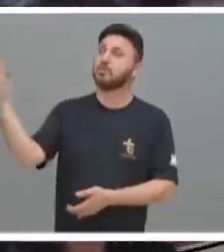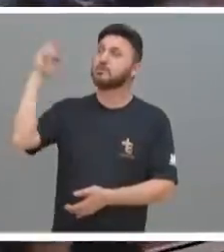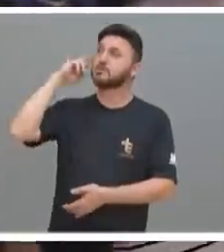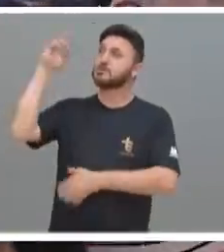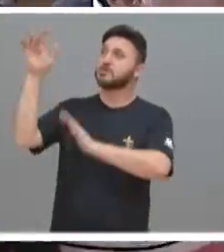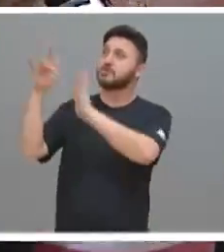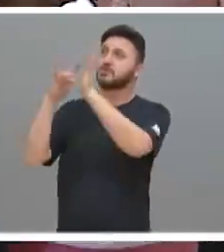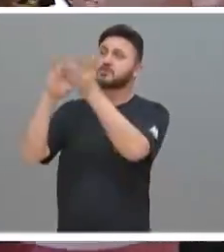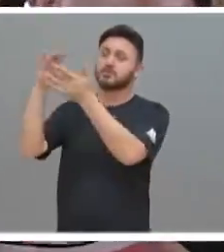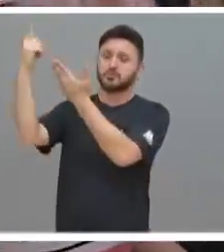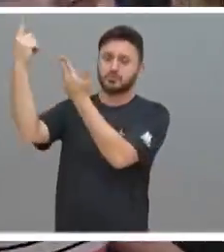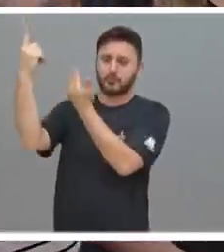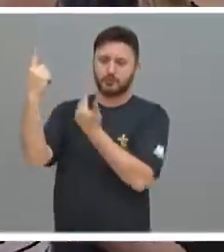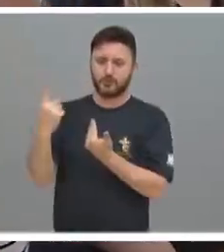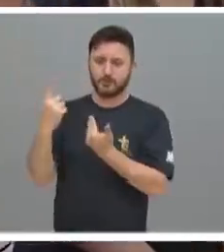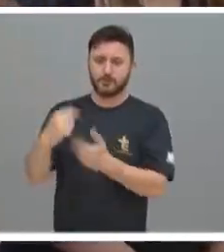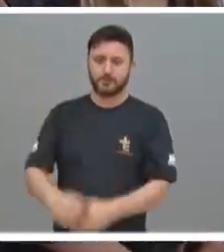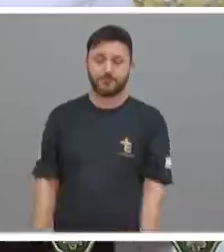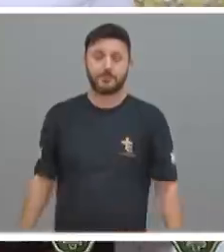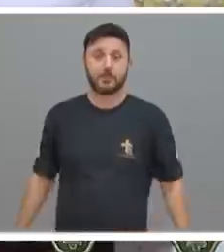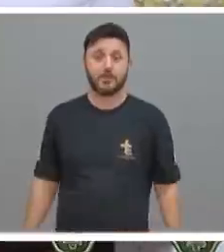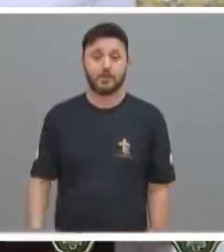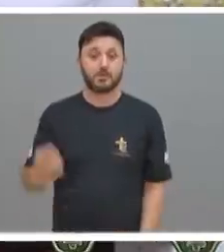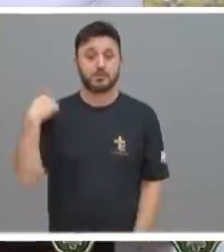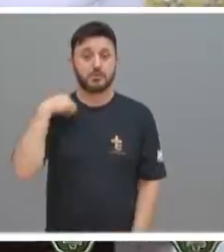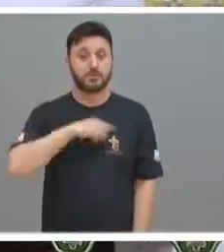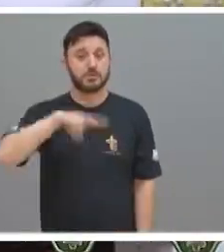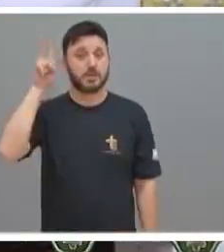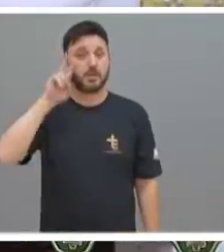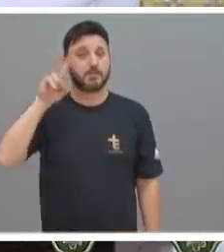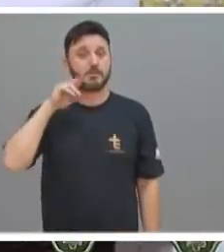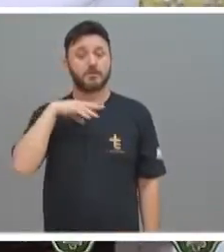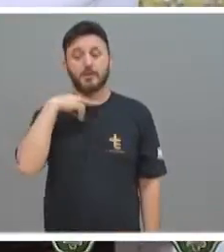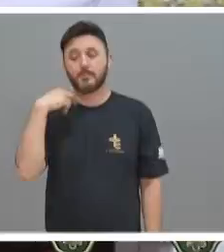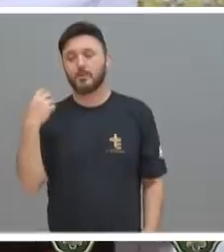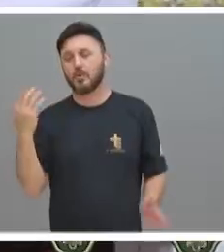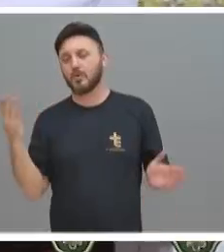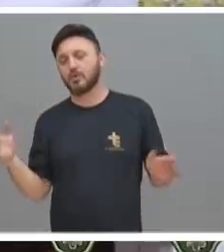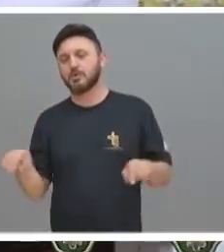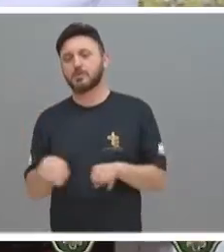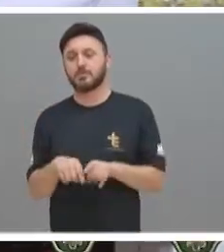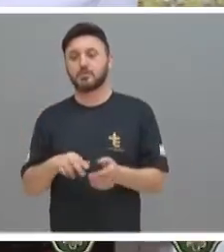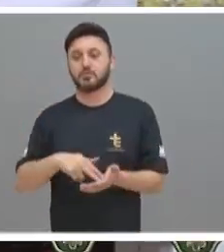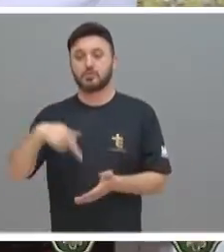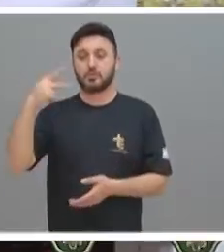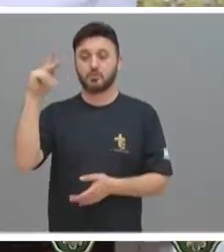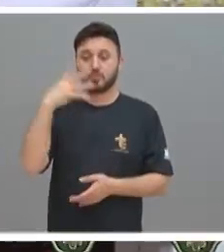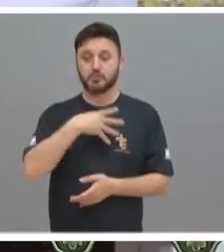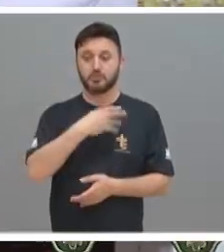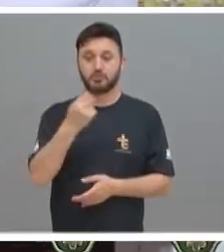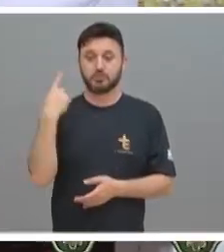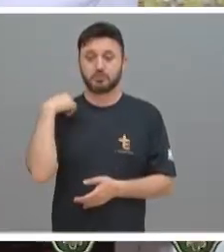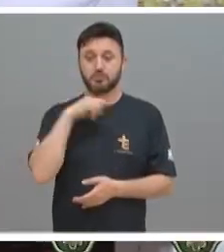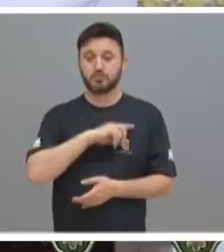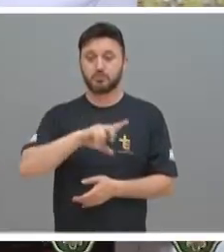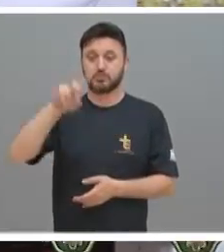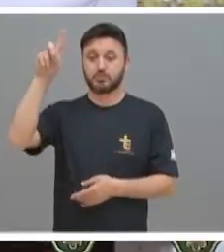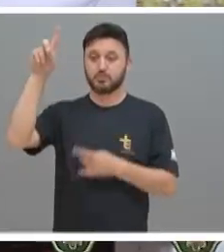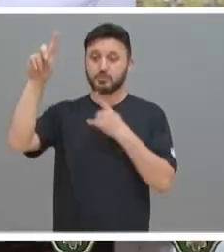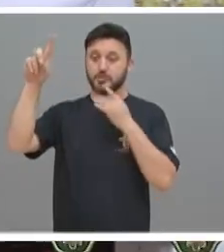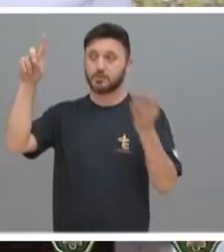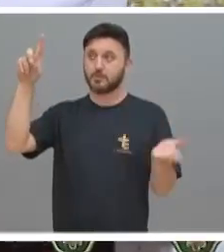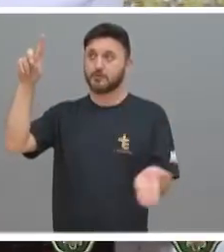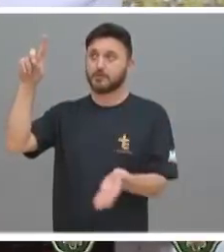ressurreição. Vinde, Senhor Jesus. Celebrando, pois, a memória da morte e a ressurreição do vosso Filho, nós